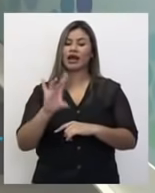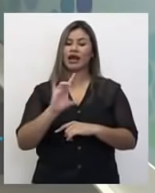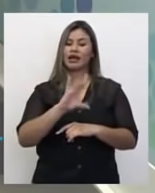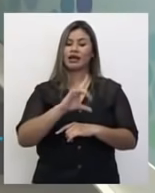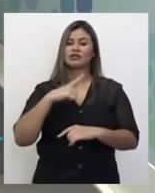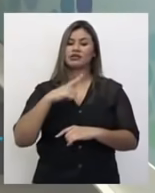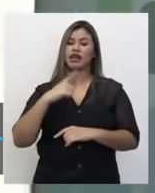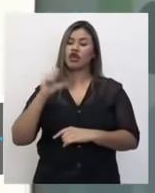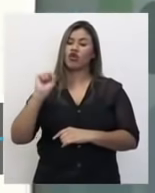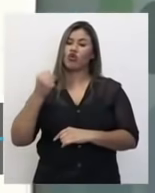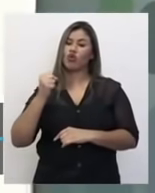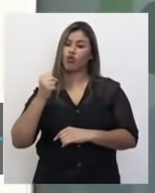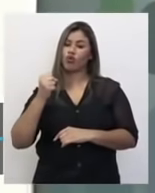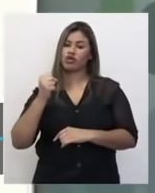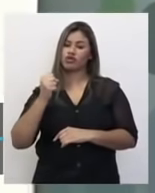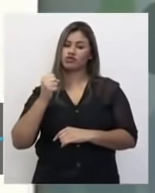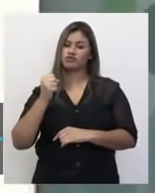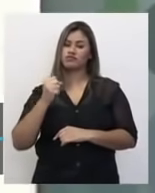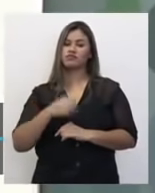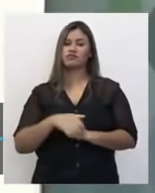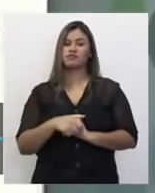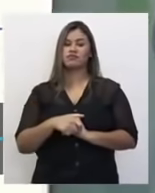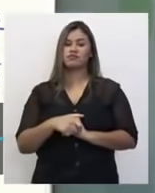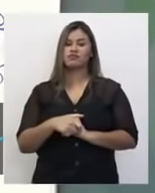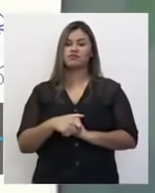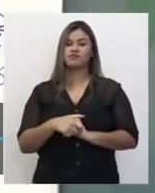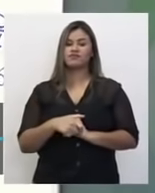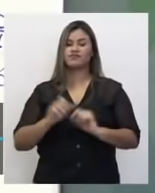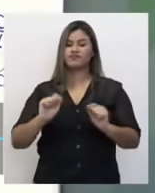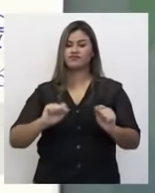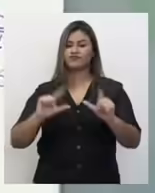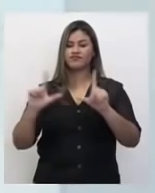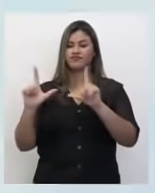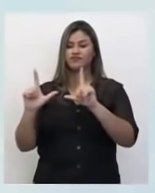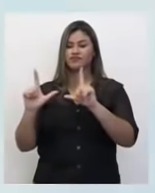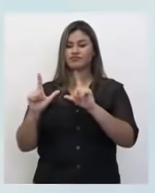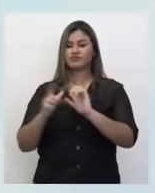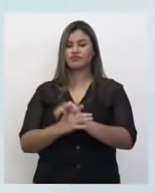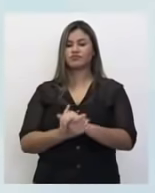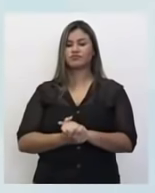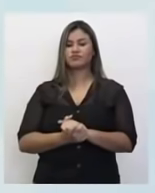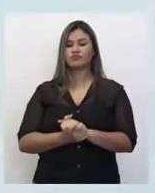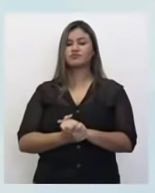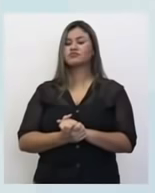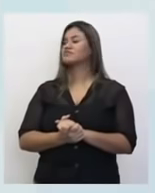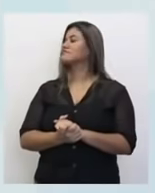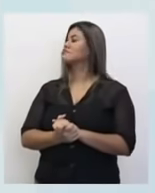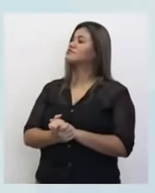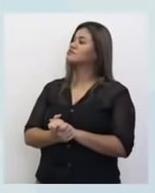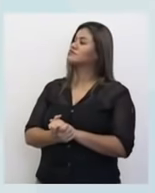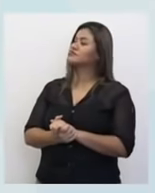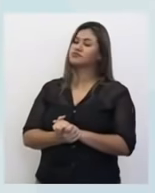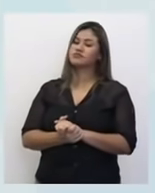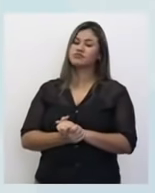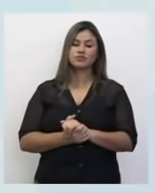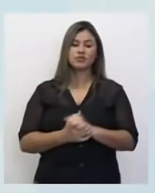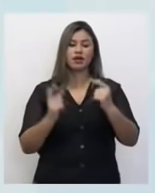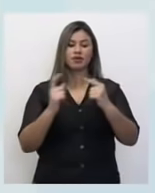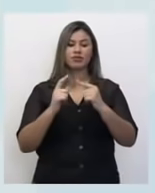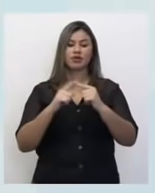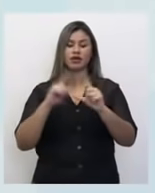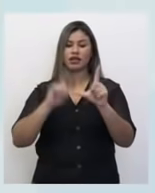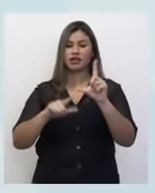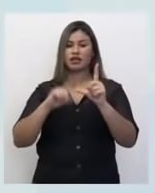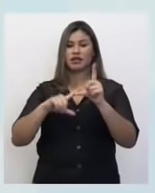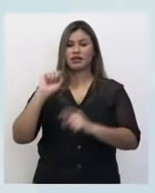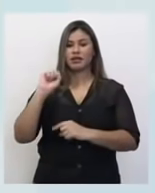algarismos para cada letra, tá? Ó, eu vou colocar aí na tela para vocês. Então, aí tem um resuminho das letras em